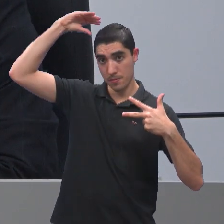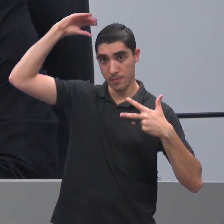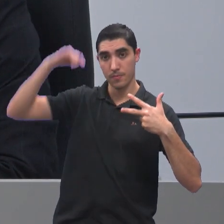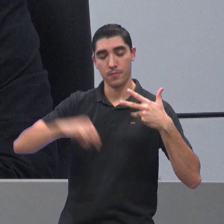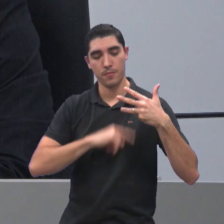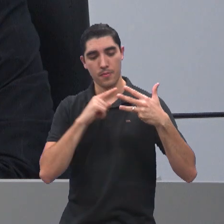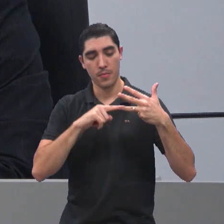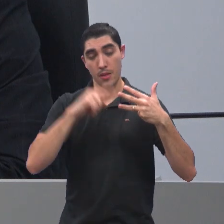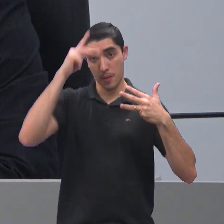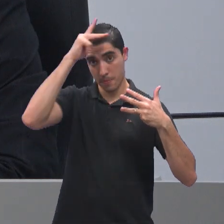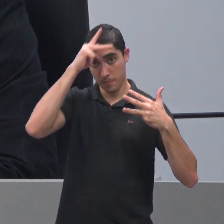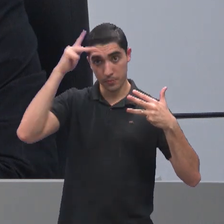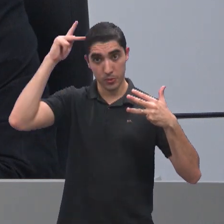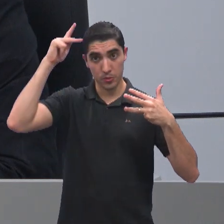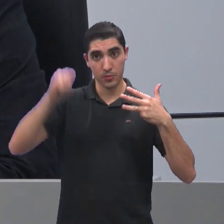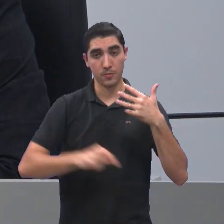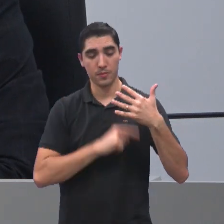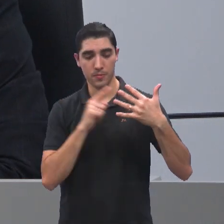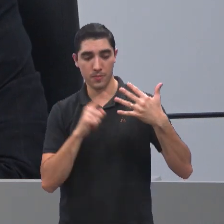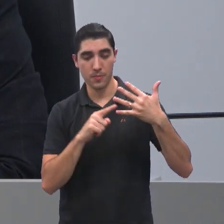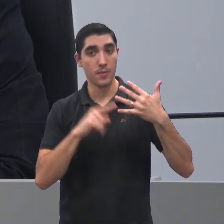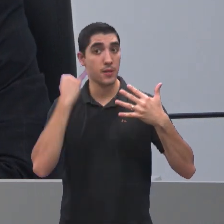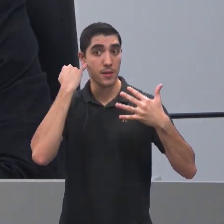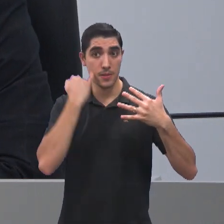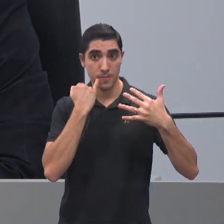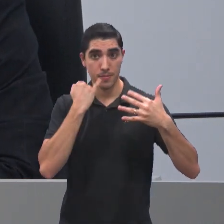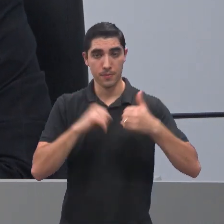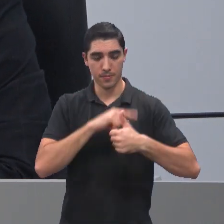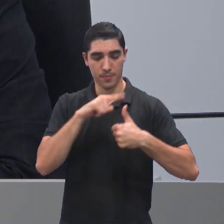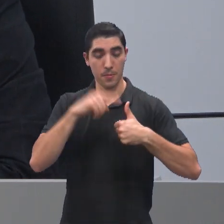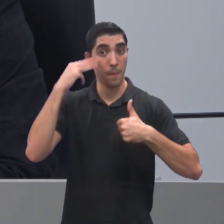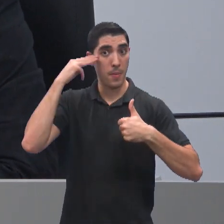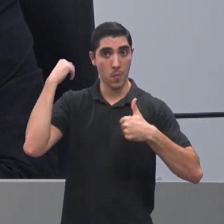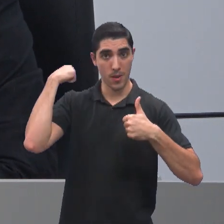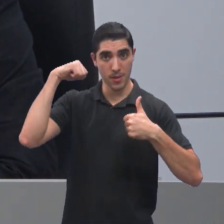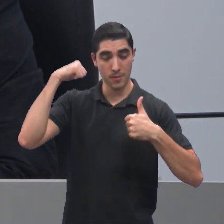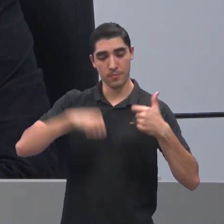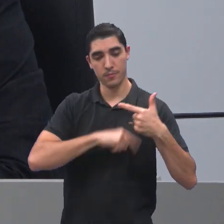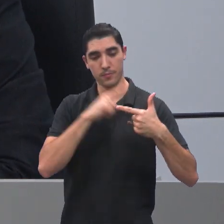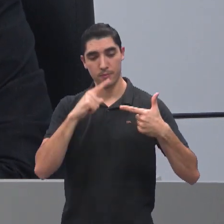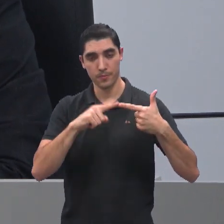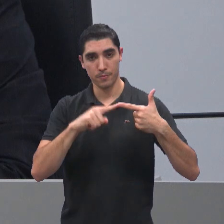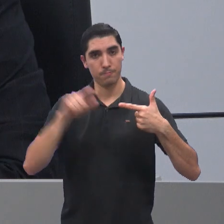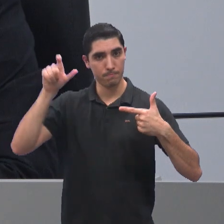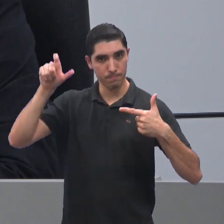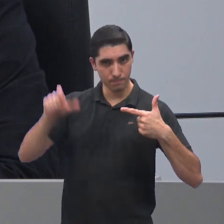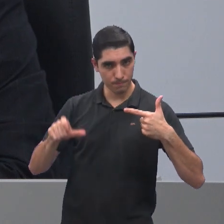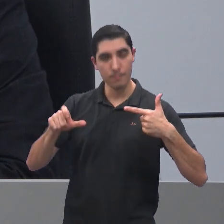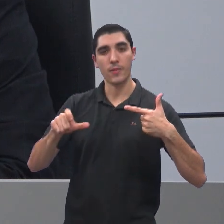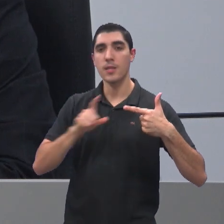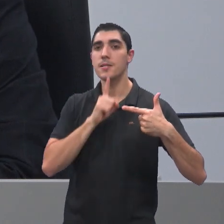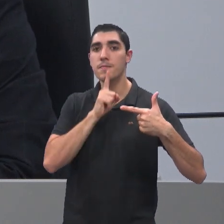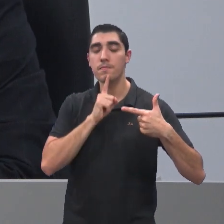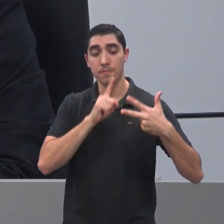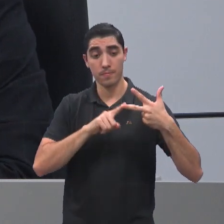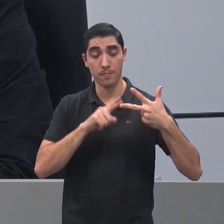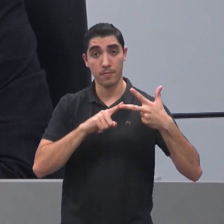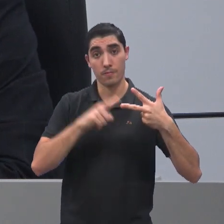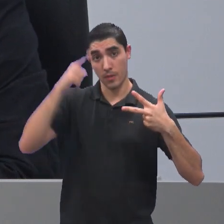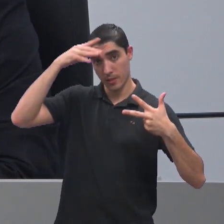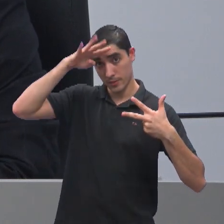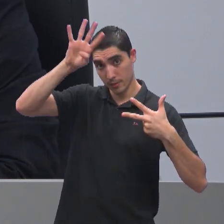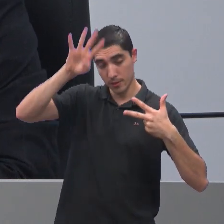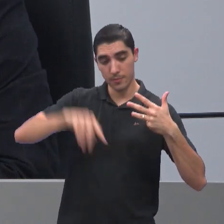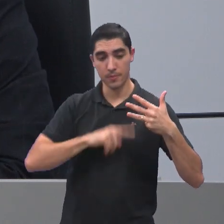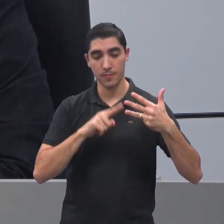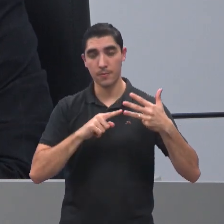Fernando Petiti, Zé Luiz, Marcão da Academia, Sérgio Camargo, Sena, Roberto do